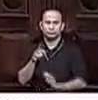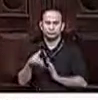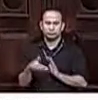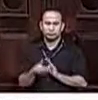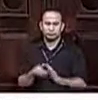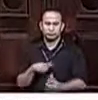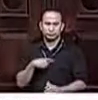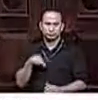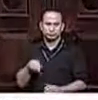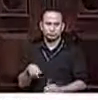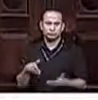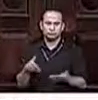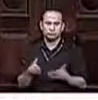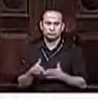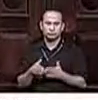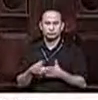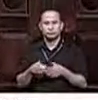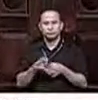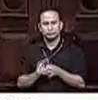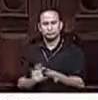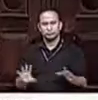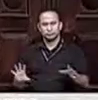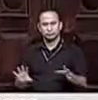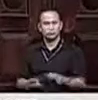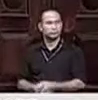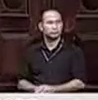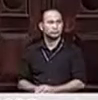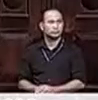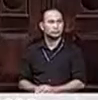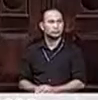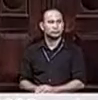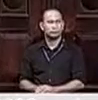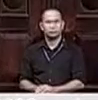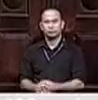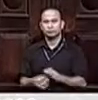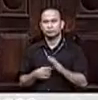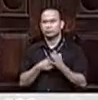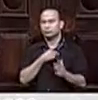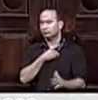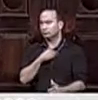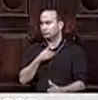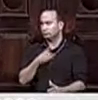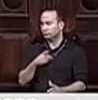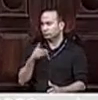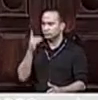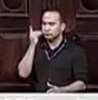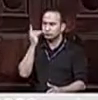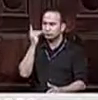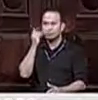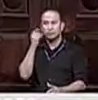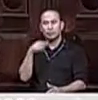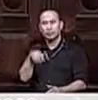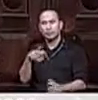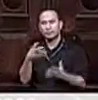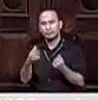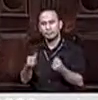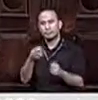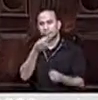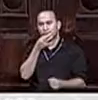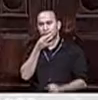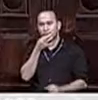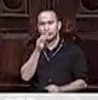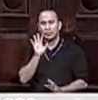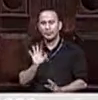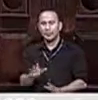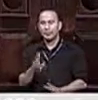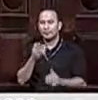Casa tentem se reunir e dialogar. Deputado Gilberto Palmares, eu acato a sua sugestão, mas queria